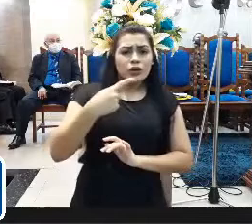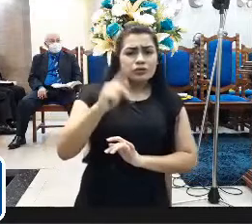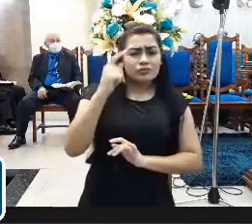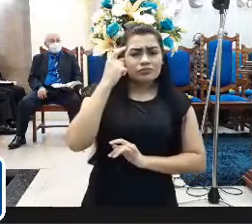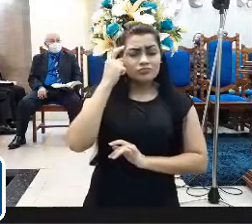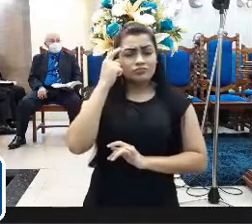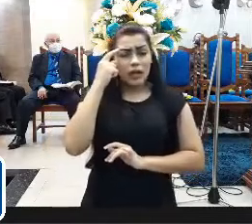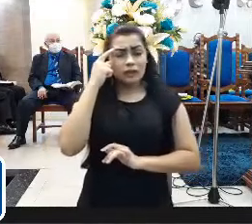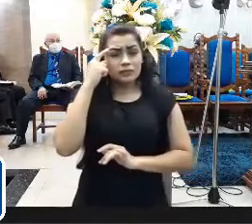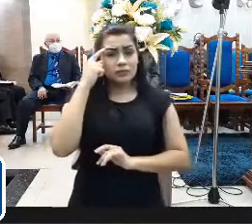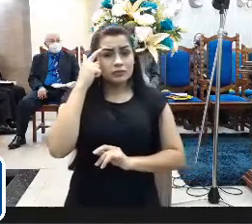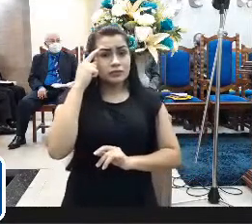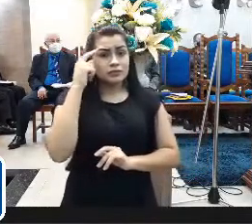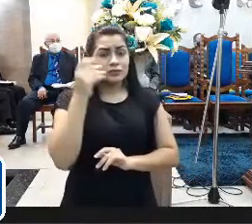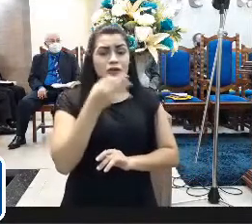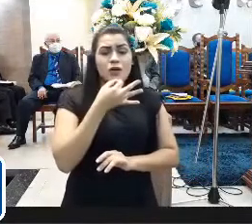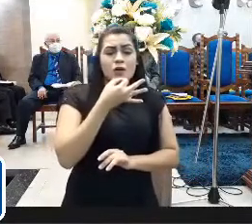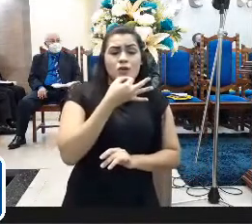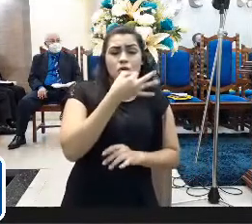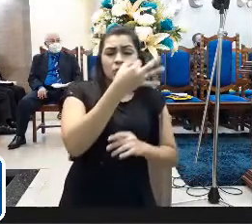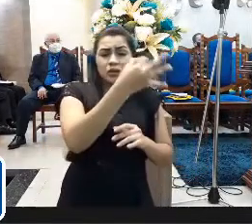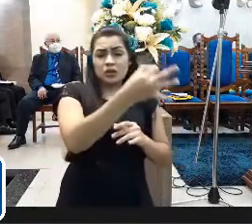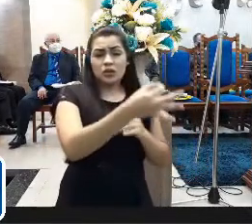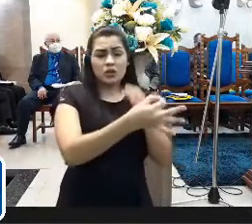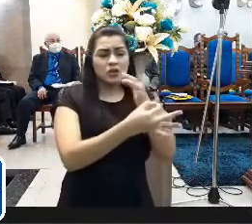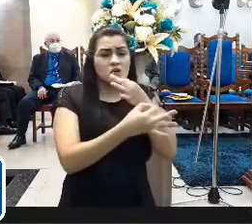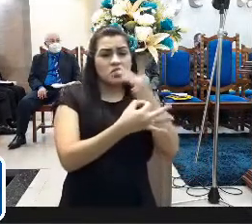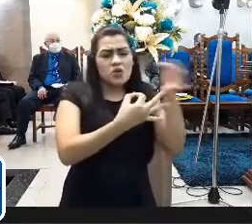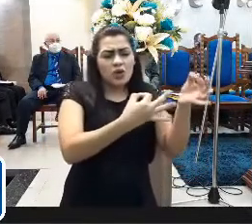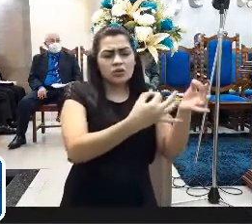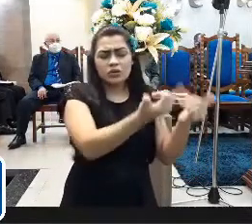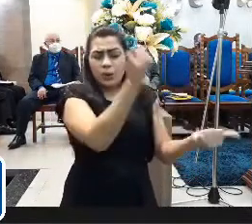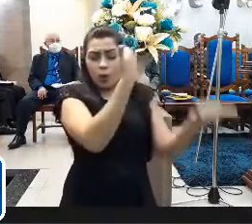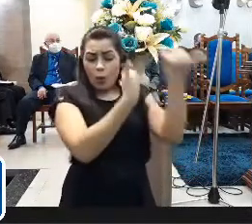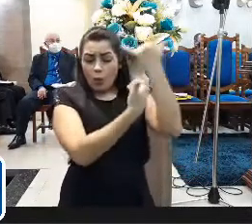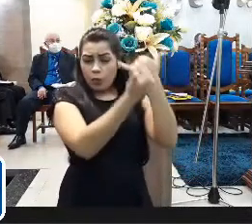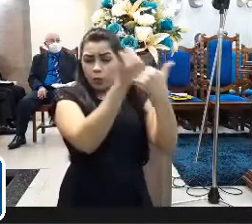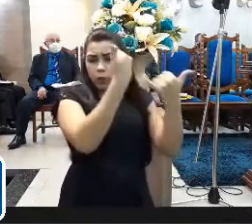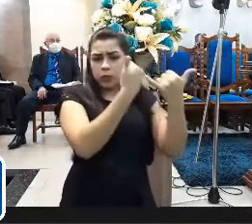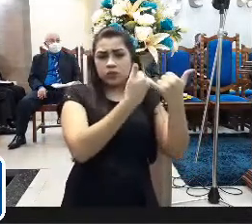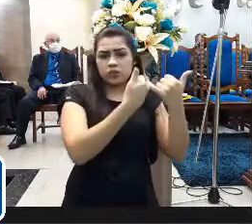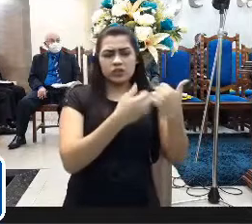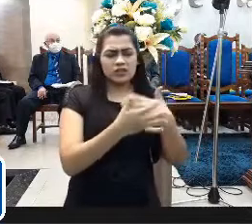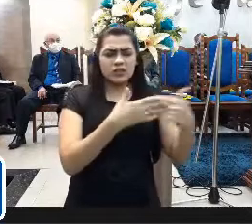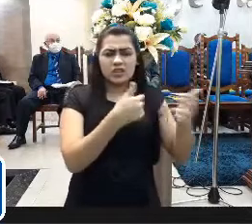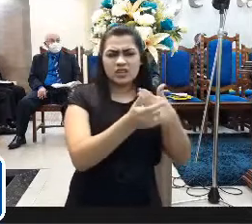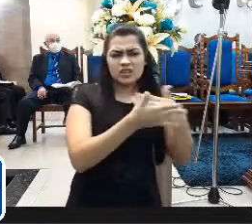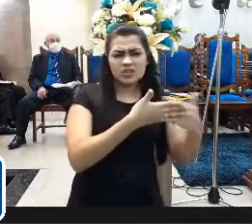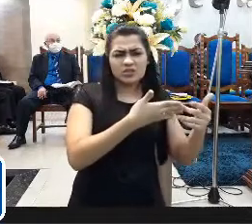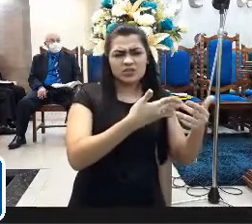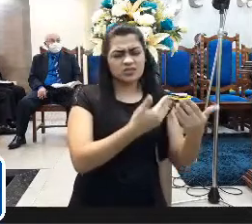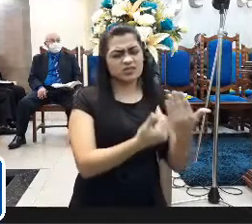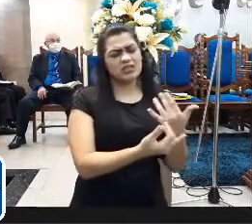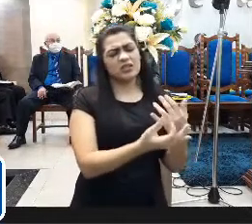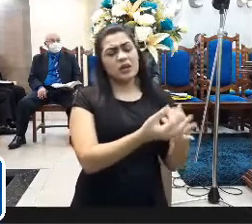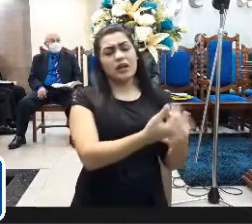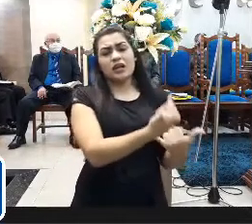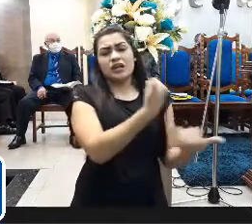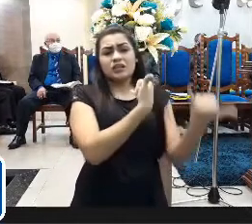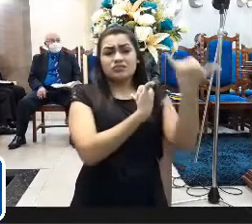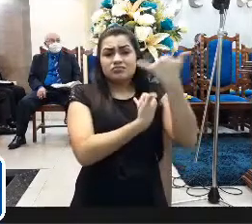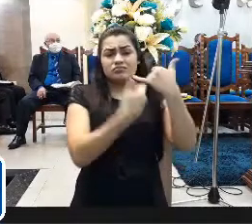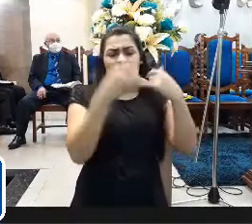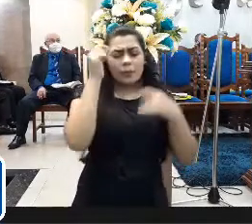ideias esvoaçantes. Não permita que qualquer coisa atrapalhe o seu entendimento,